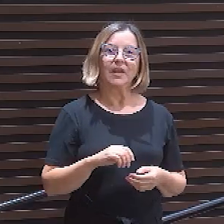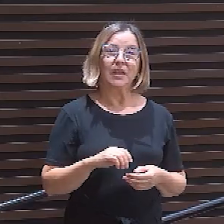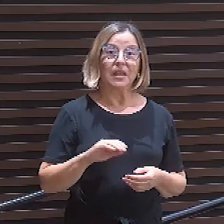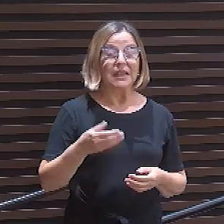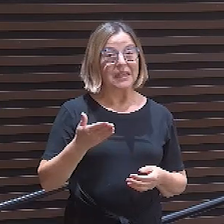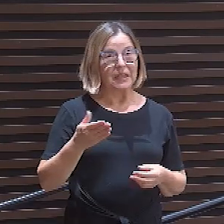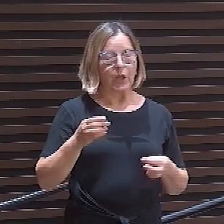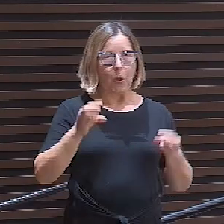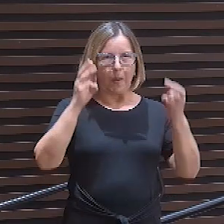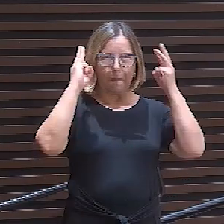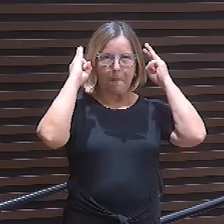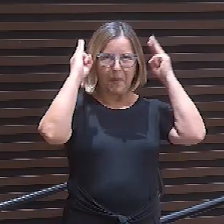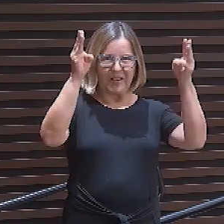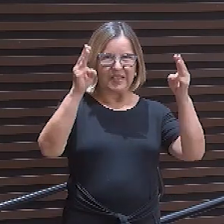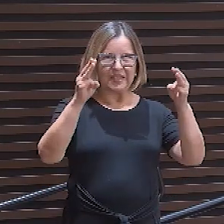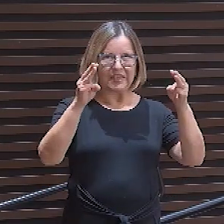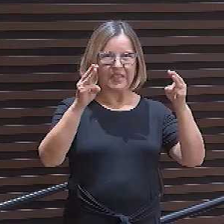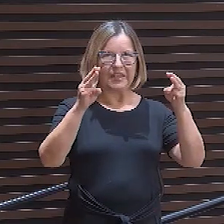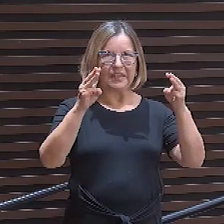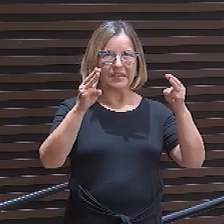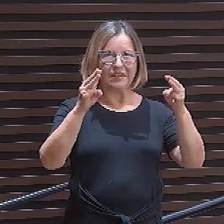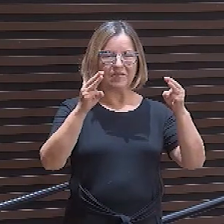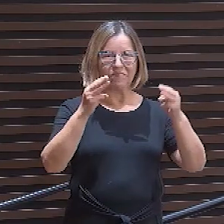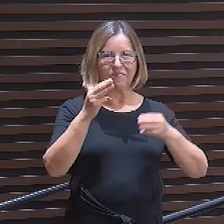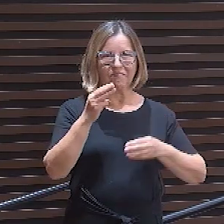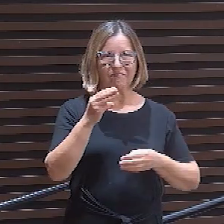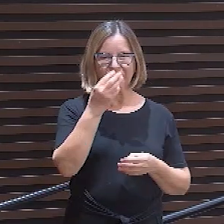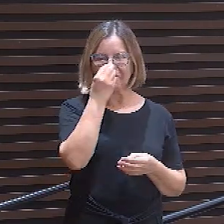não ficando amedrontado